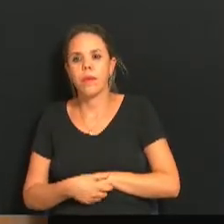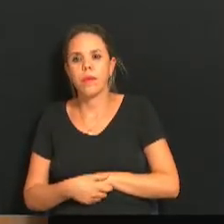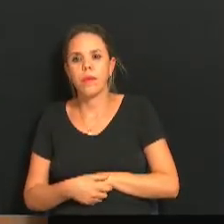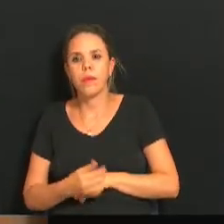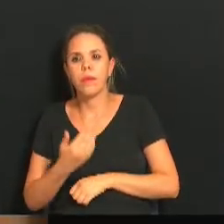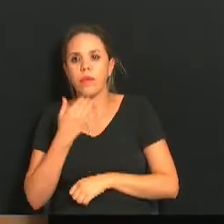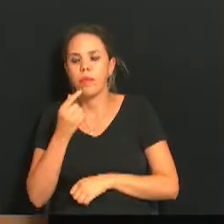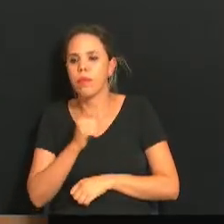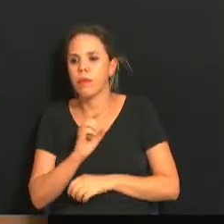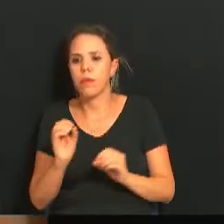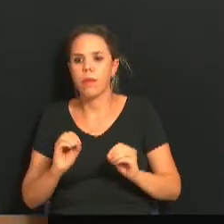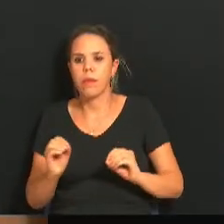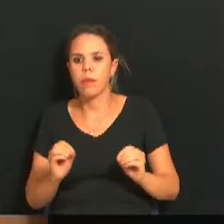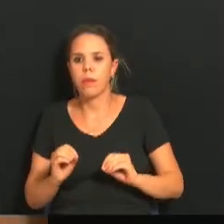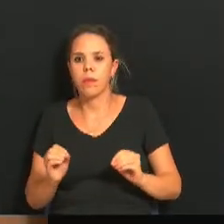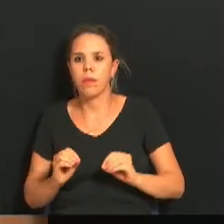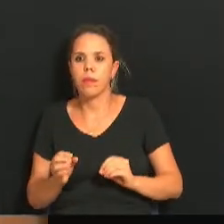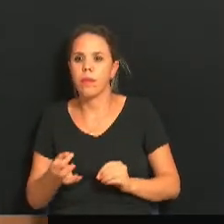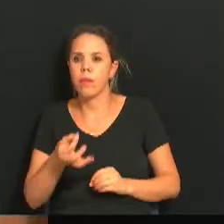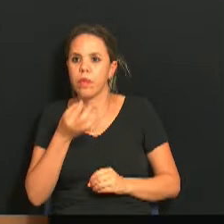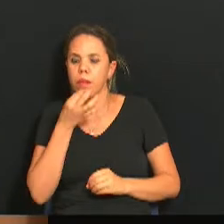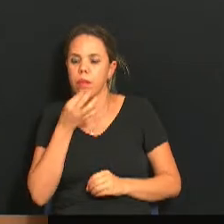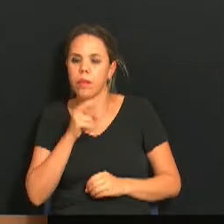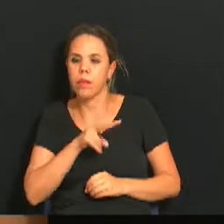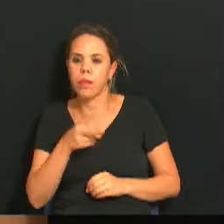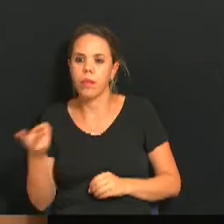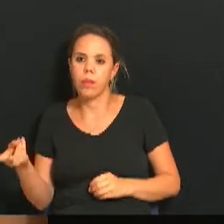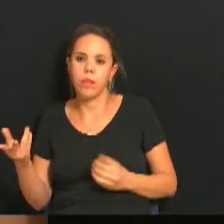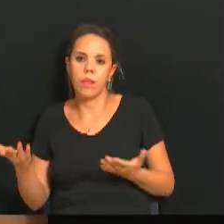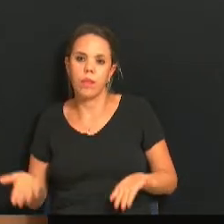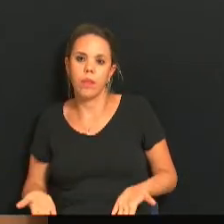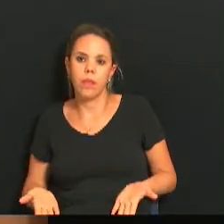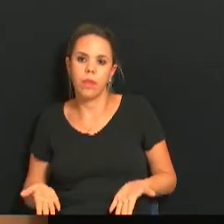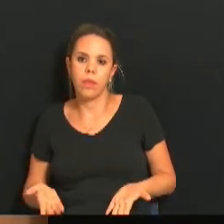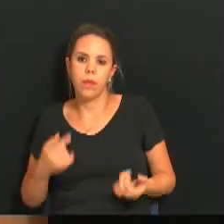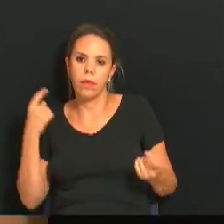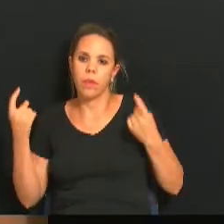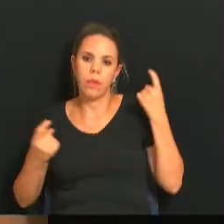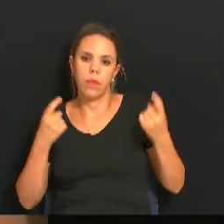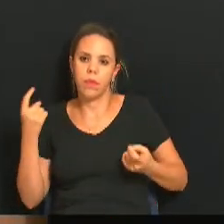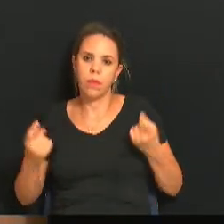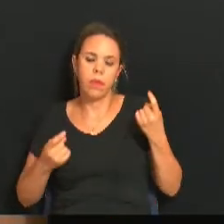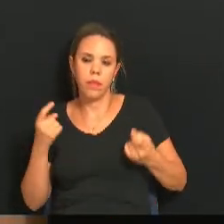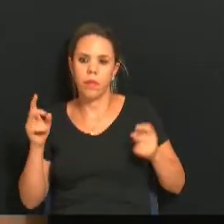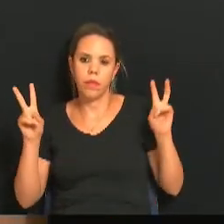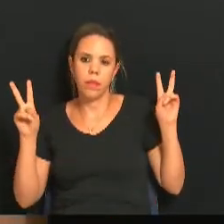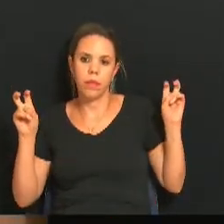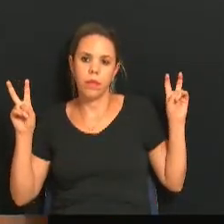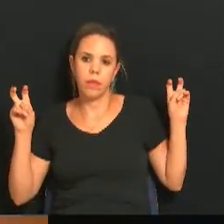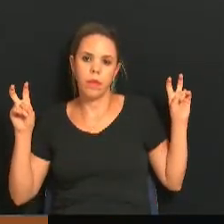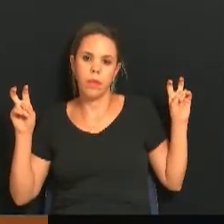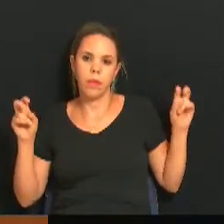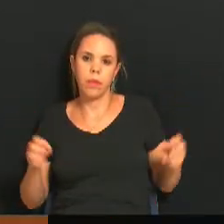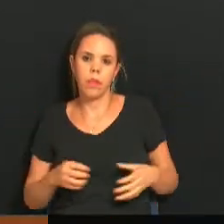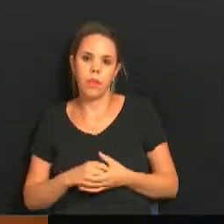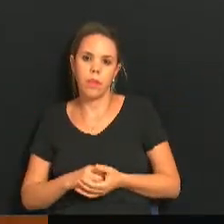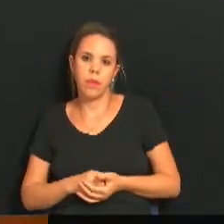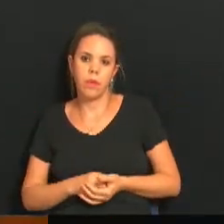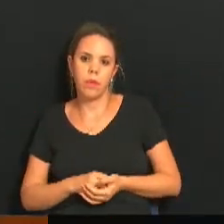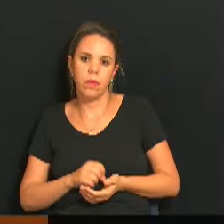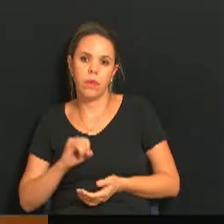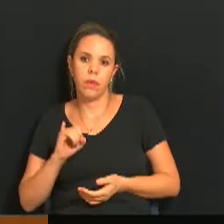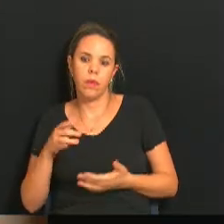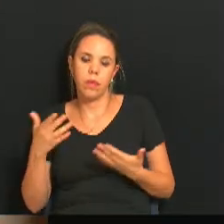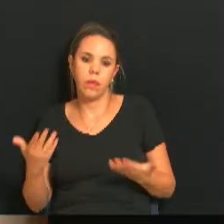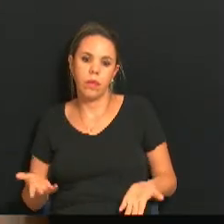foi unânime posicionamentos contrários então a gente fica um pouco preocupado sobre essas bom então se pode